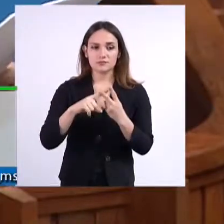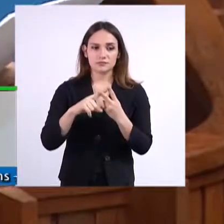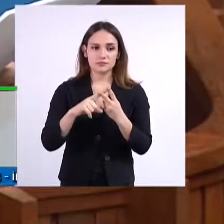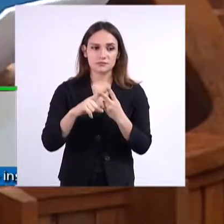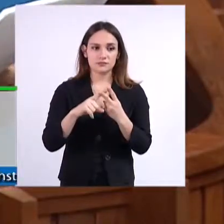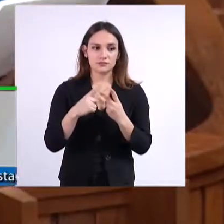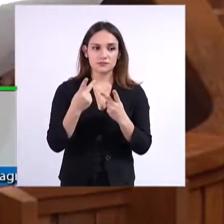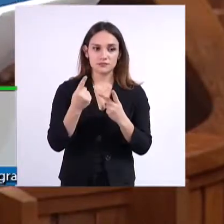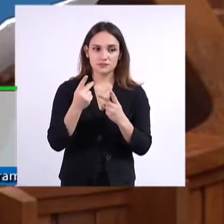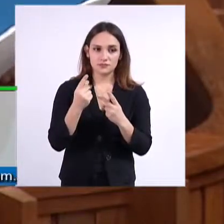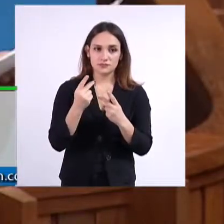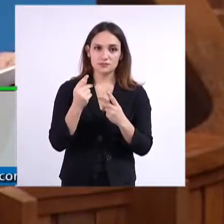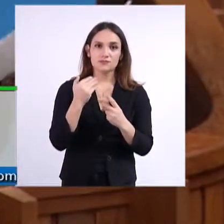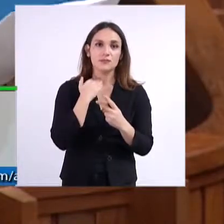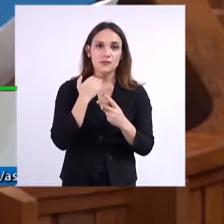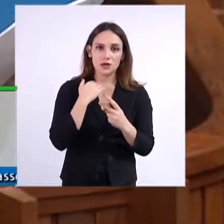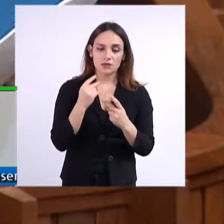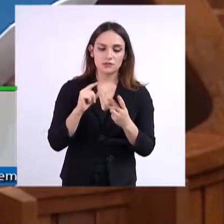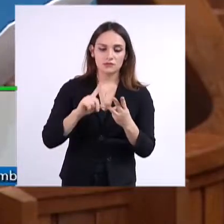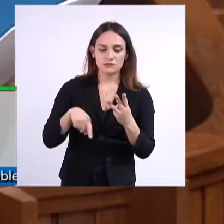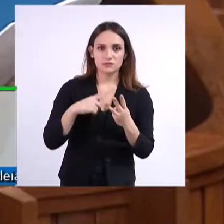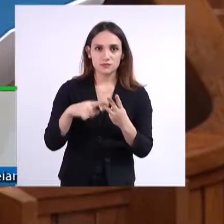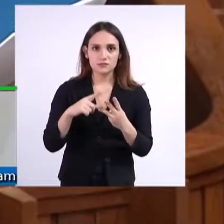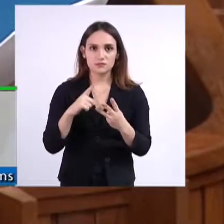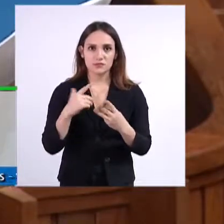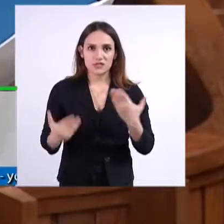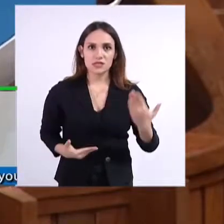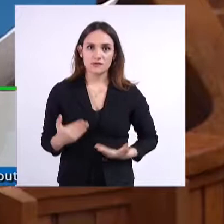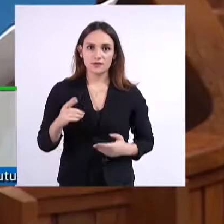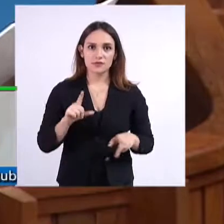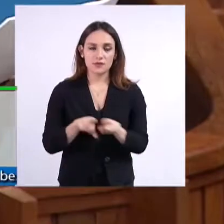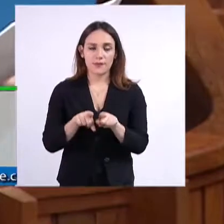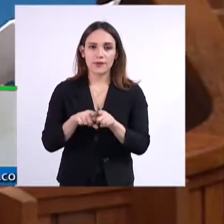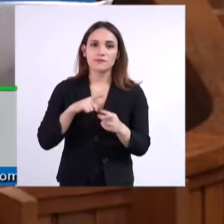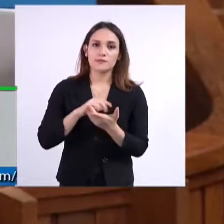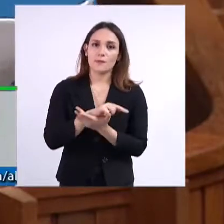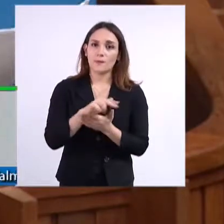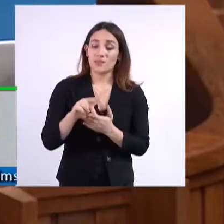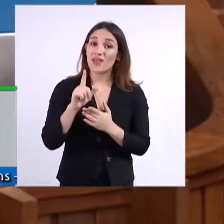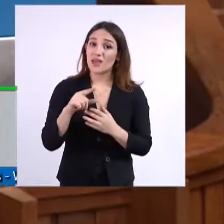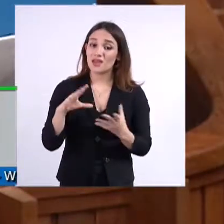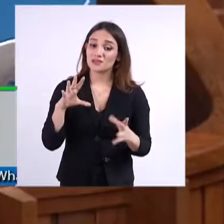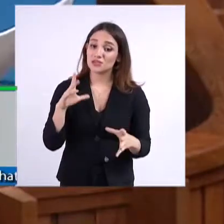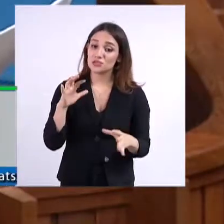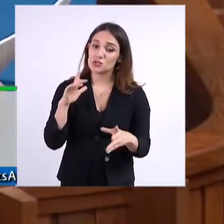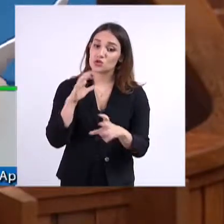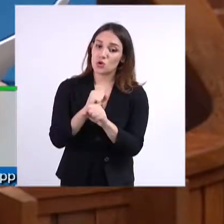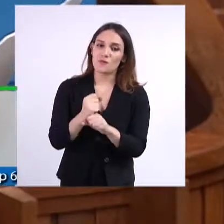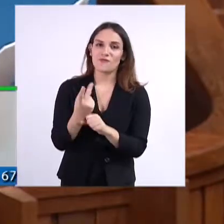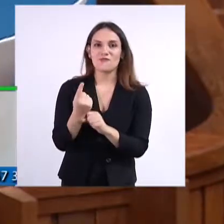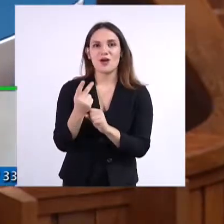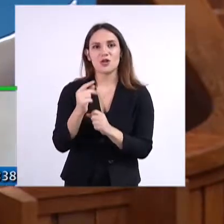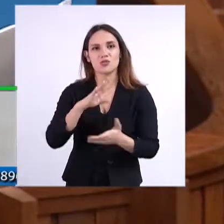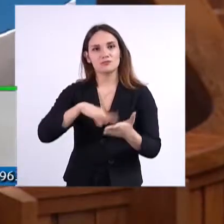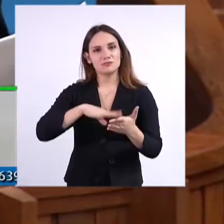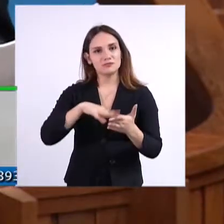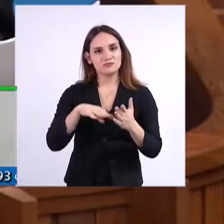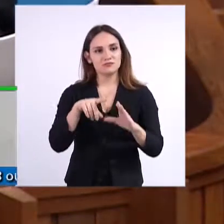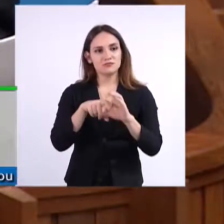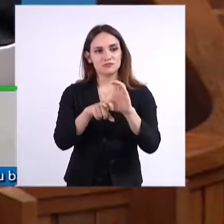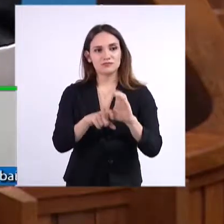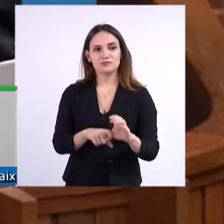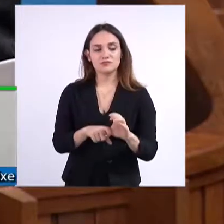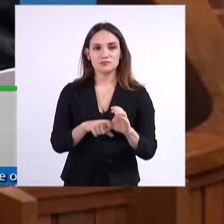da conta de luz, são fatores que influem diretamente no valor final da tarifa. Porque